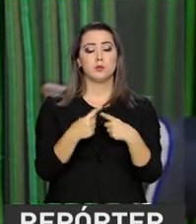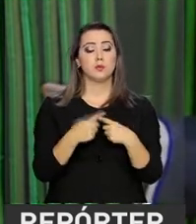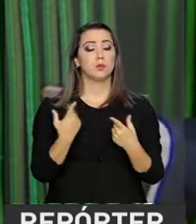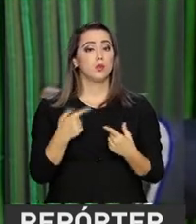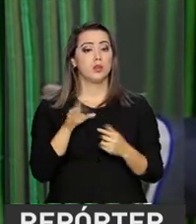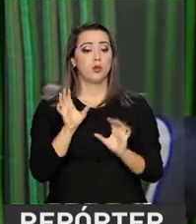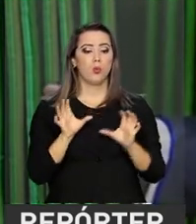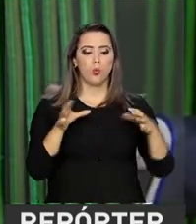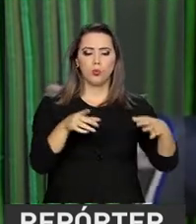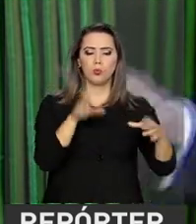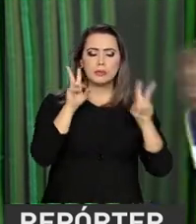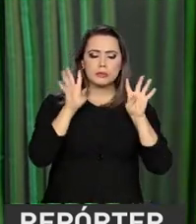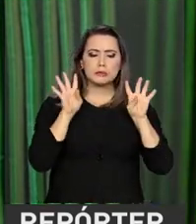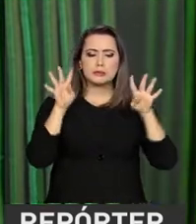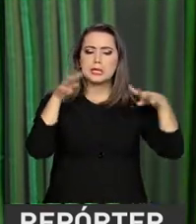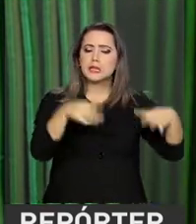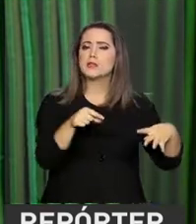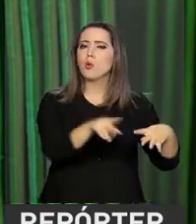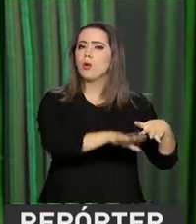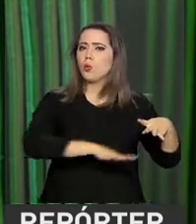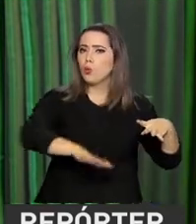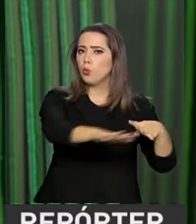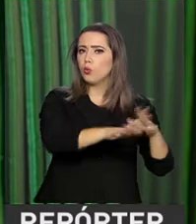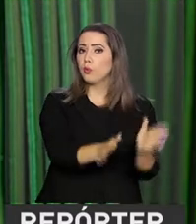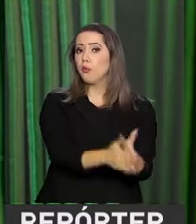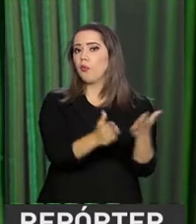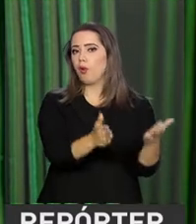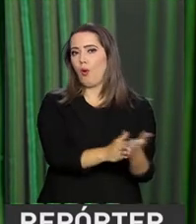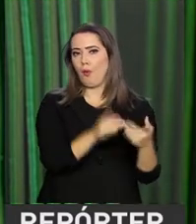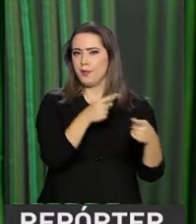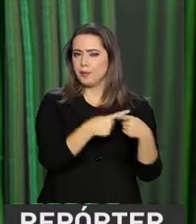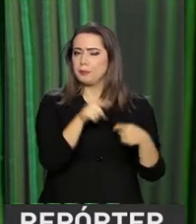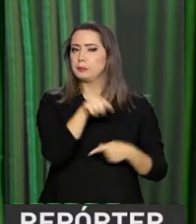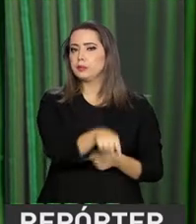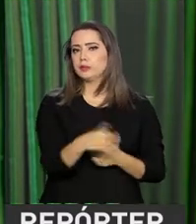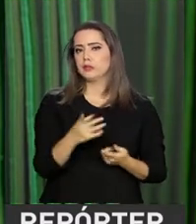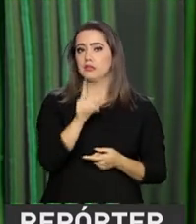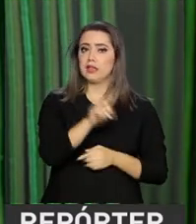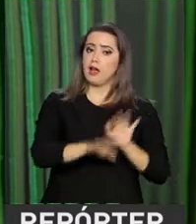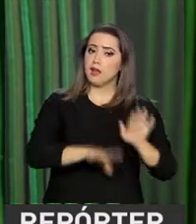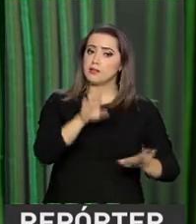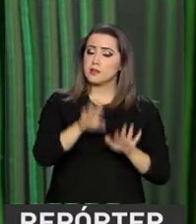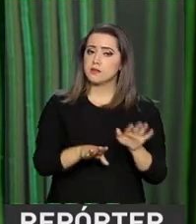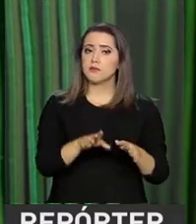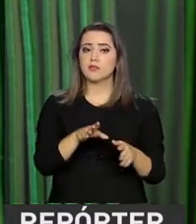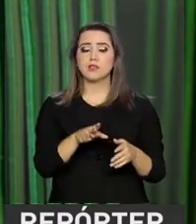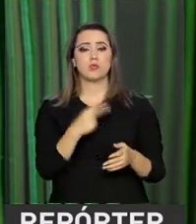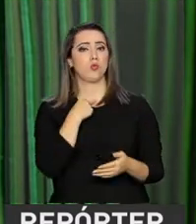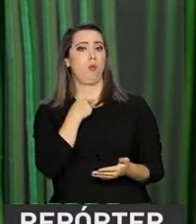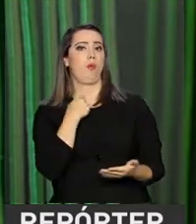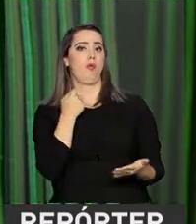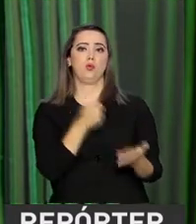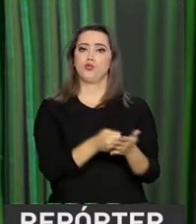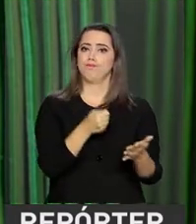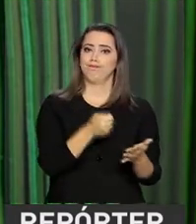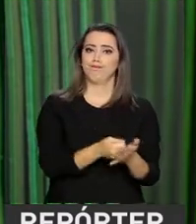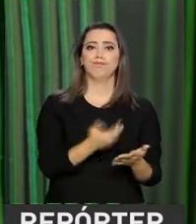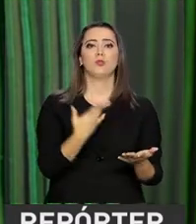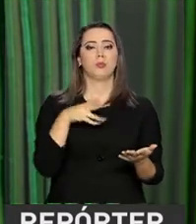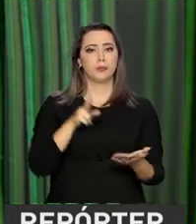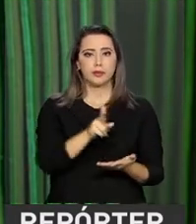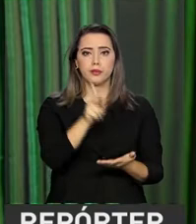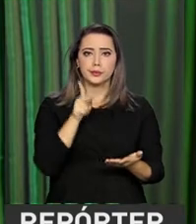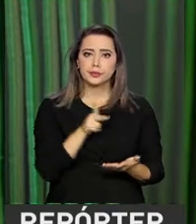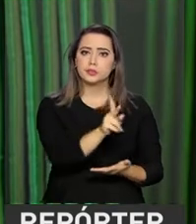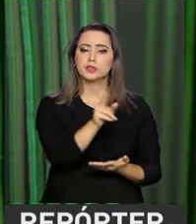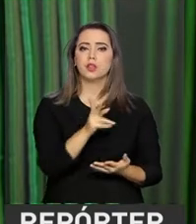para os mais pobres, porque os senhores sabem que os mais pobres são aqueles que muitas vezes interrompem o recolhimento previdenciário